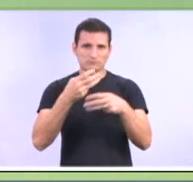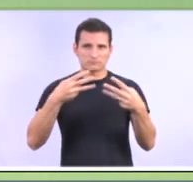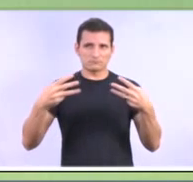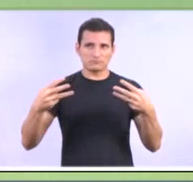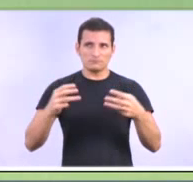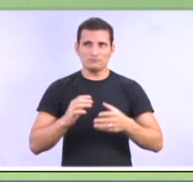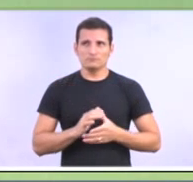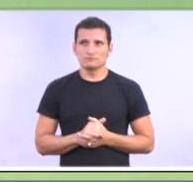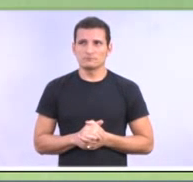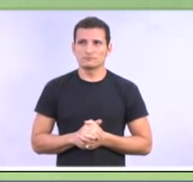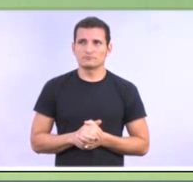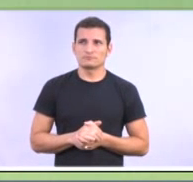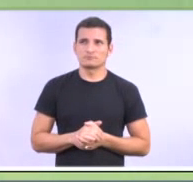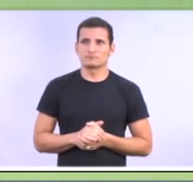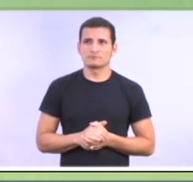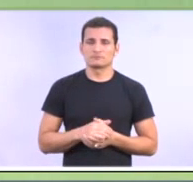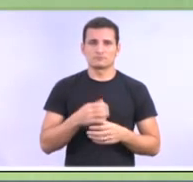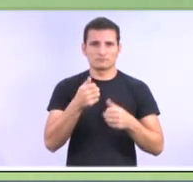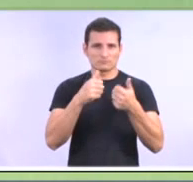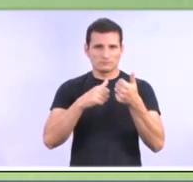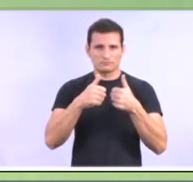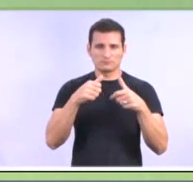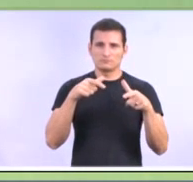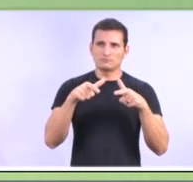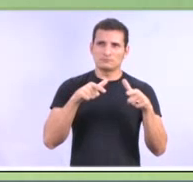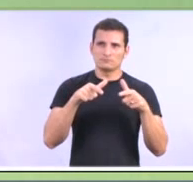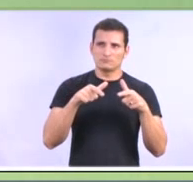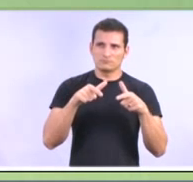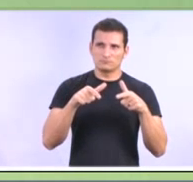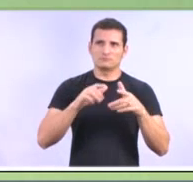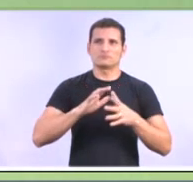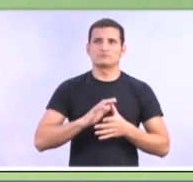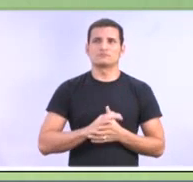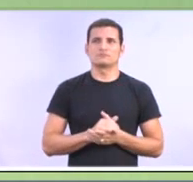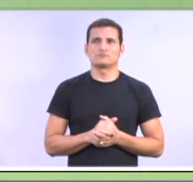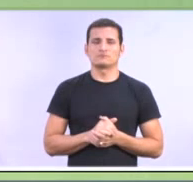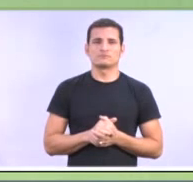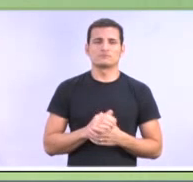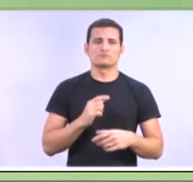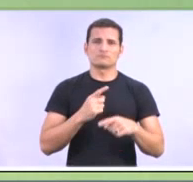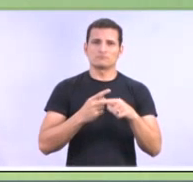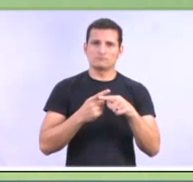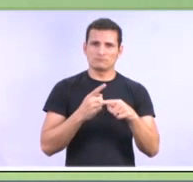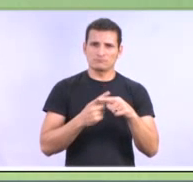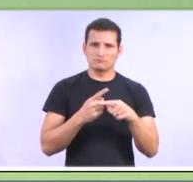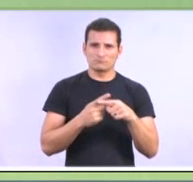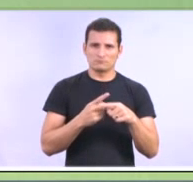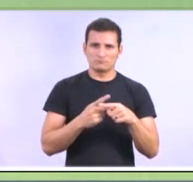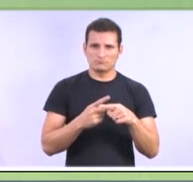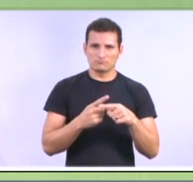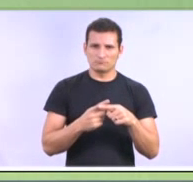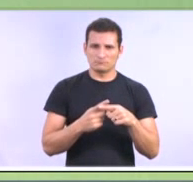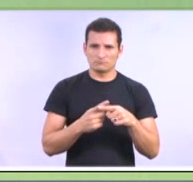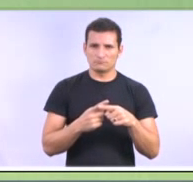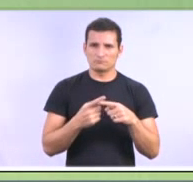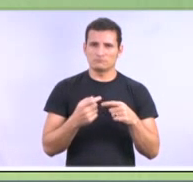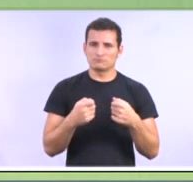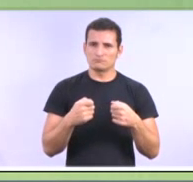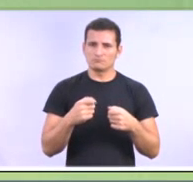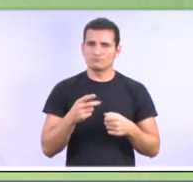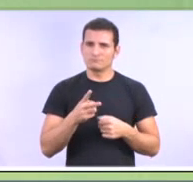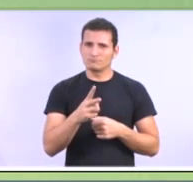Bom, a qualidade de serviço, a gente está batendo muito na tecla aqui. Por quê? A gente tem que estar sempre atendendo